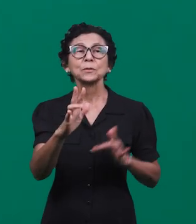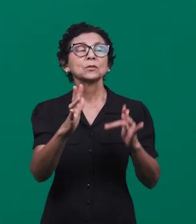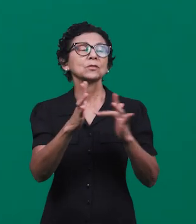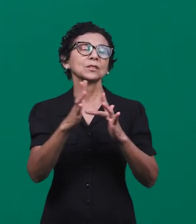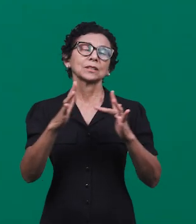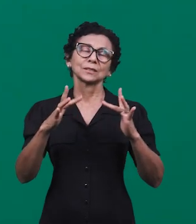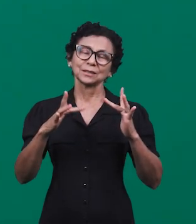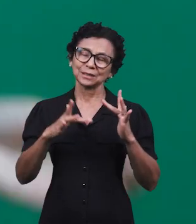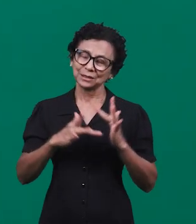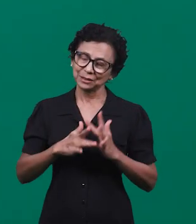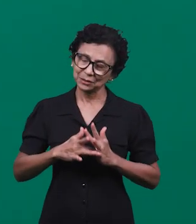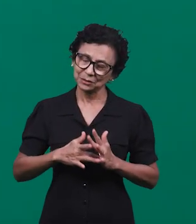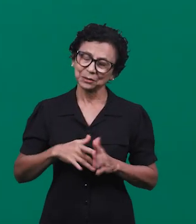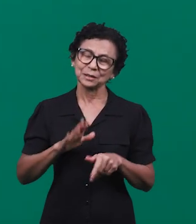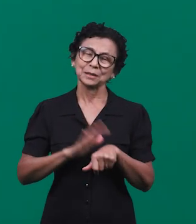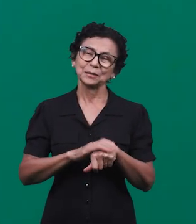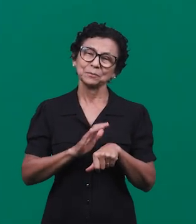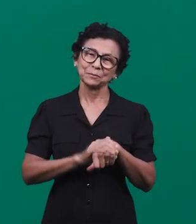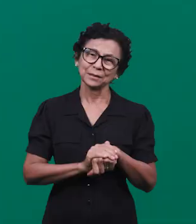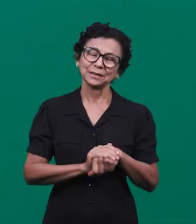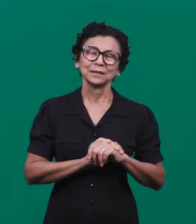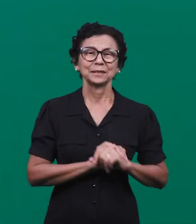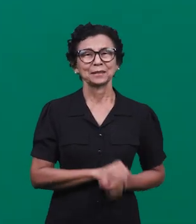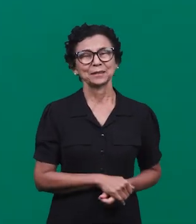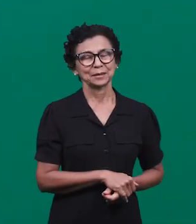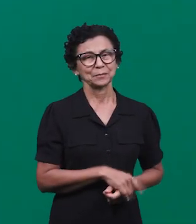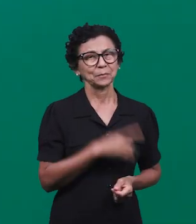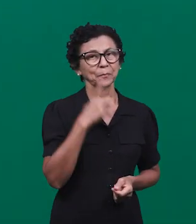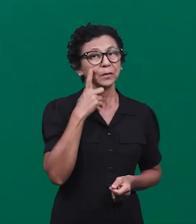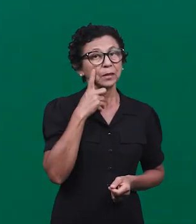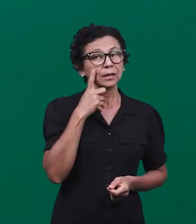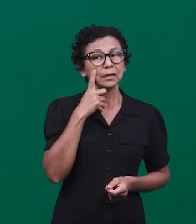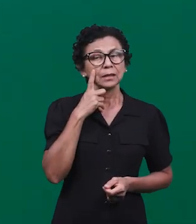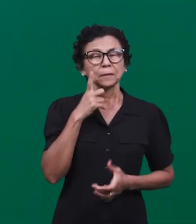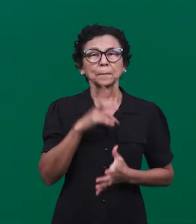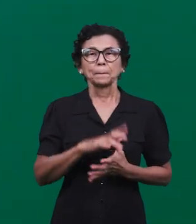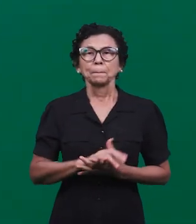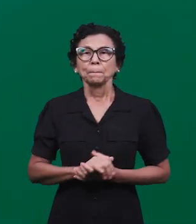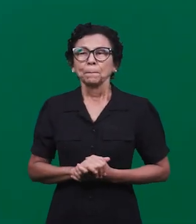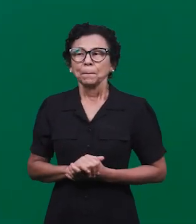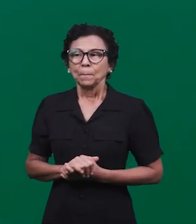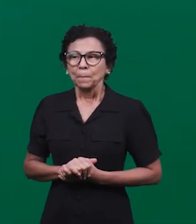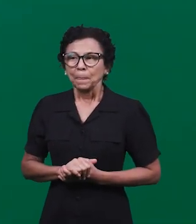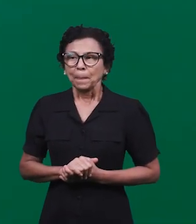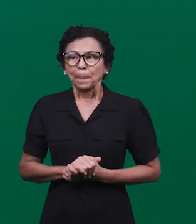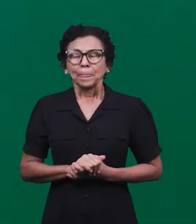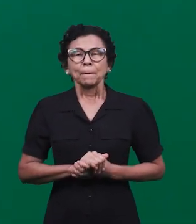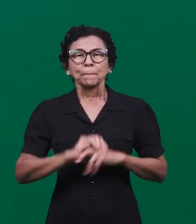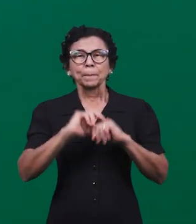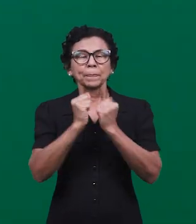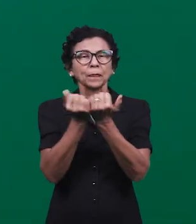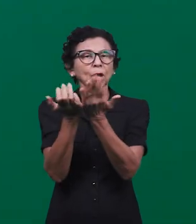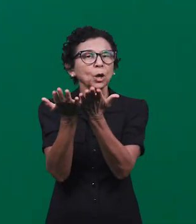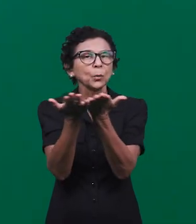Jesus, Jesus é o dono desse campo. E olha só, a semente, o trigo é